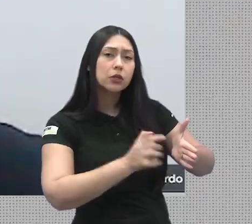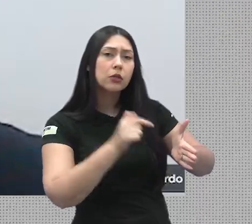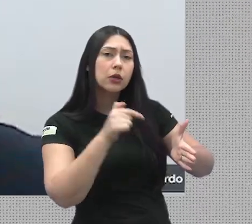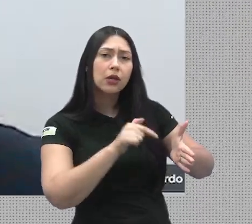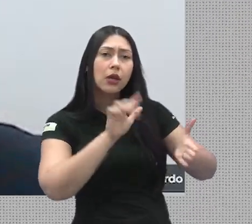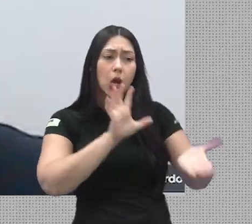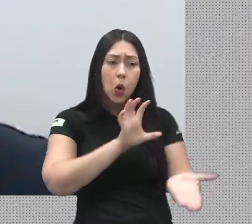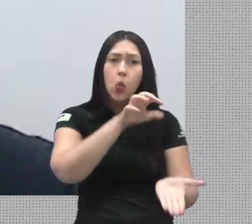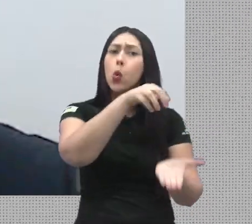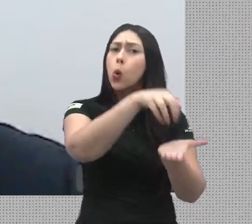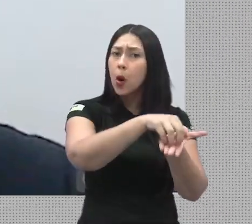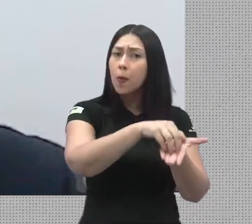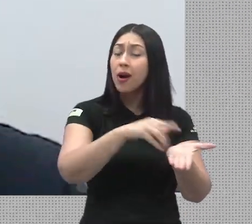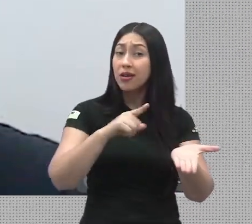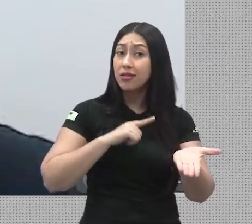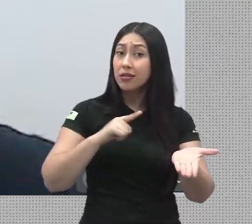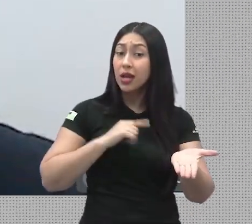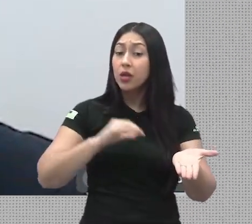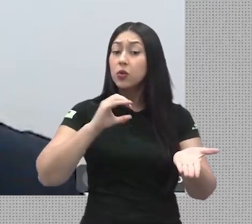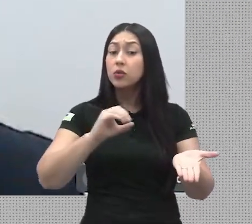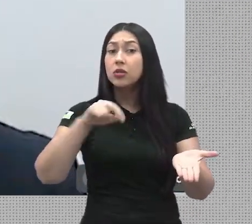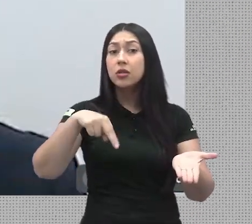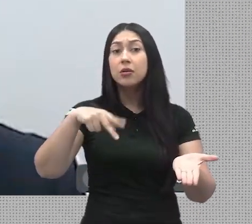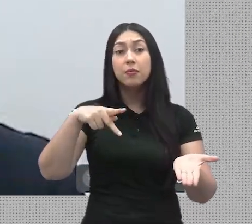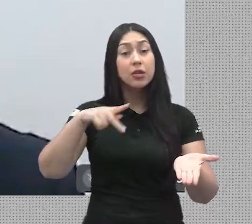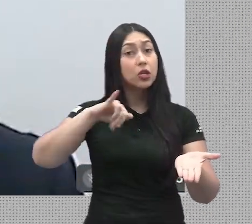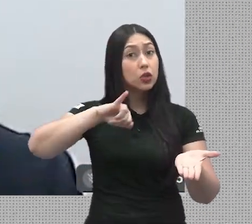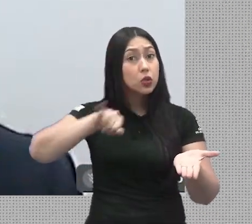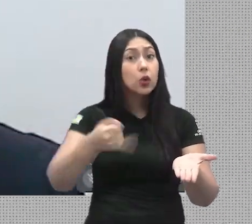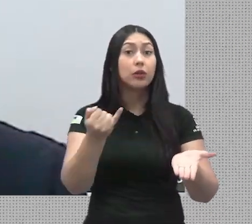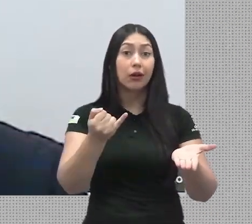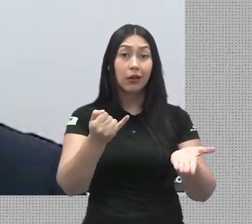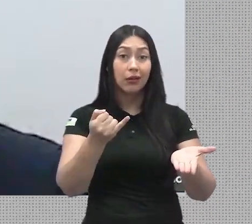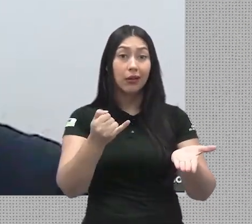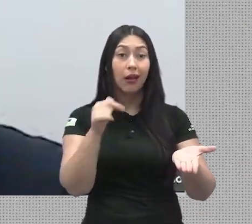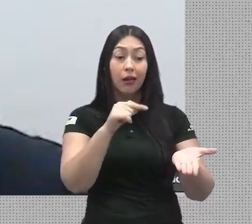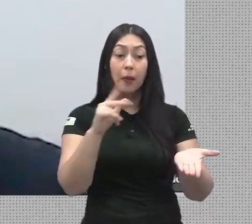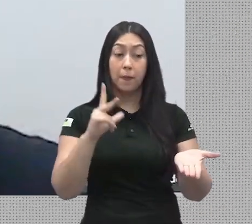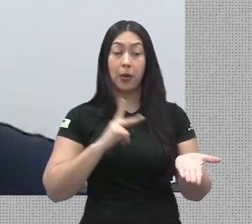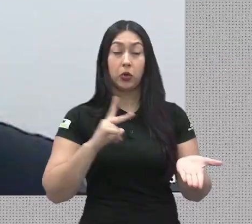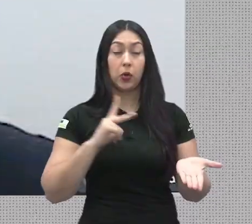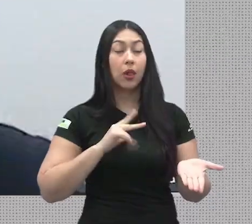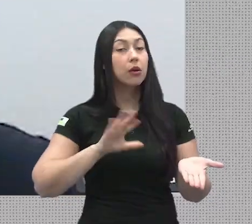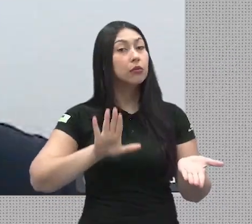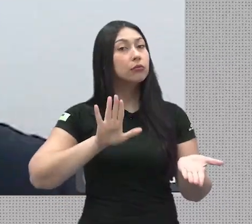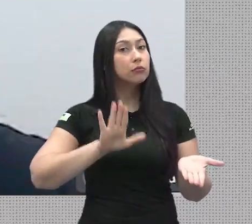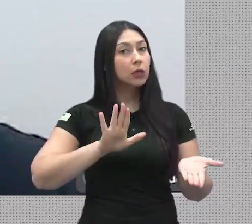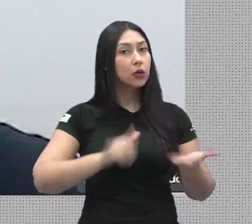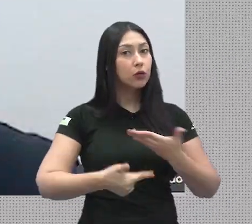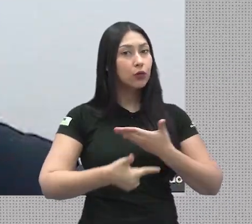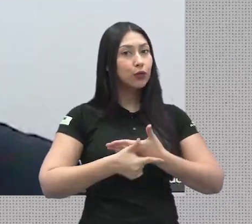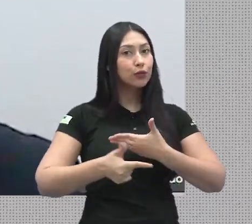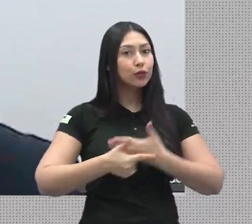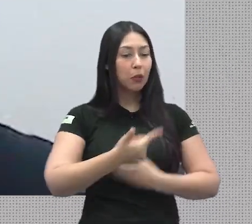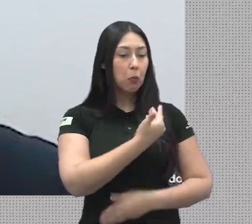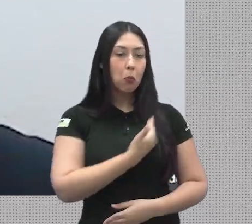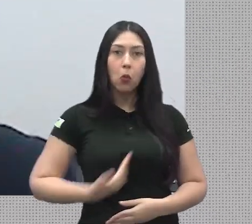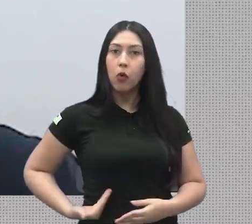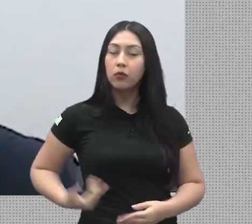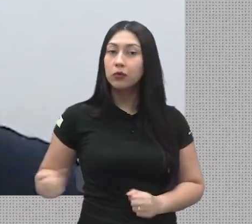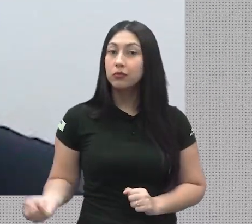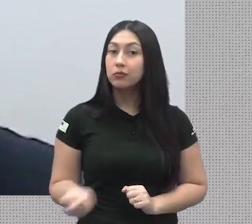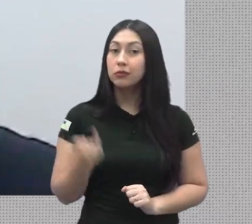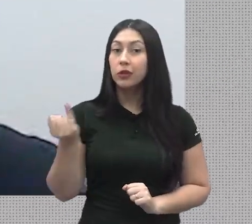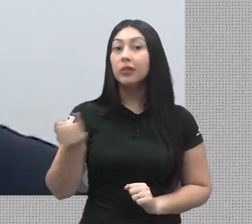político é uma pessoa jurídica de direito privado, tá? Ele é um órgão privado, só que ele exerce uma função